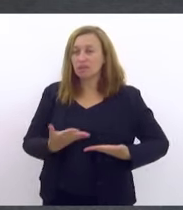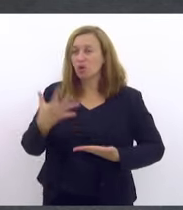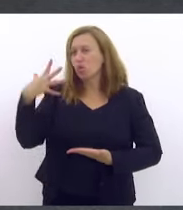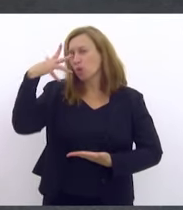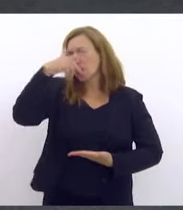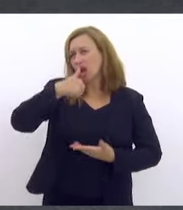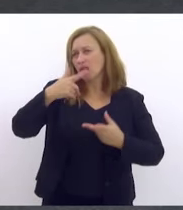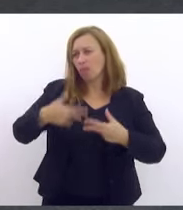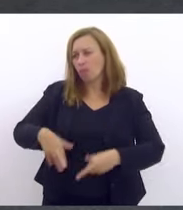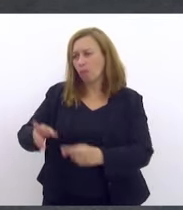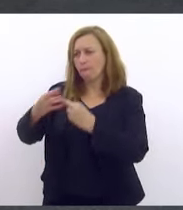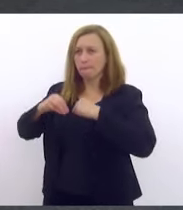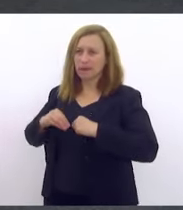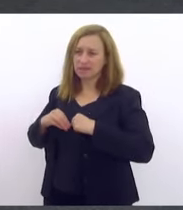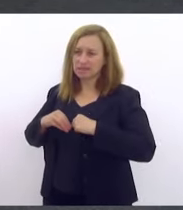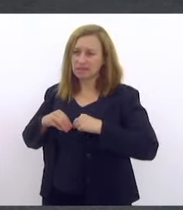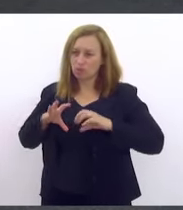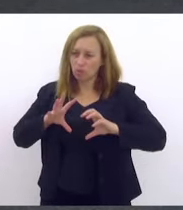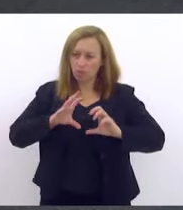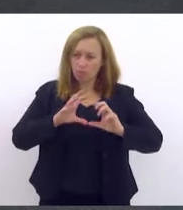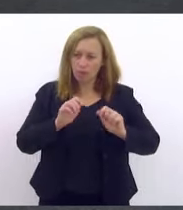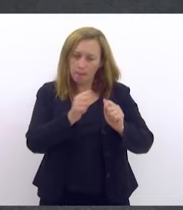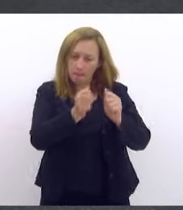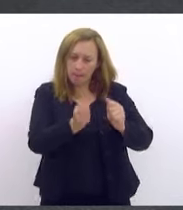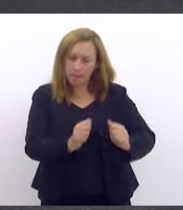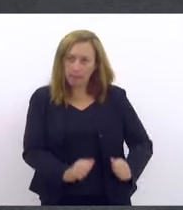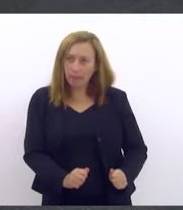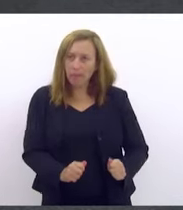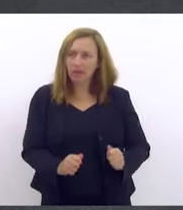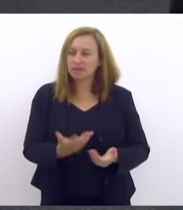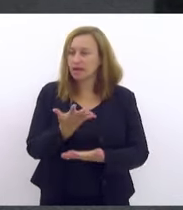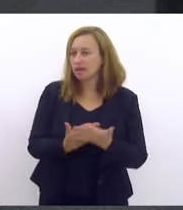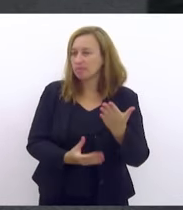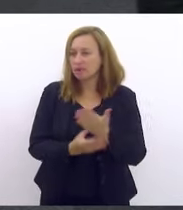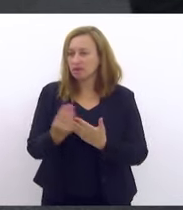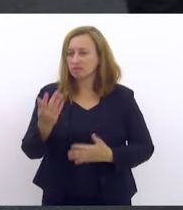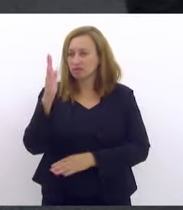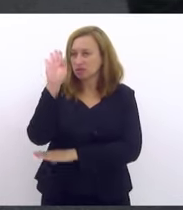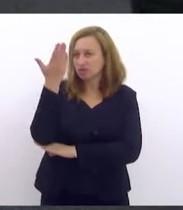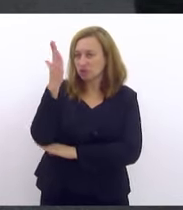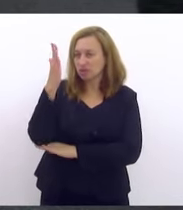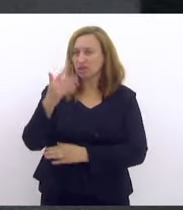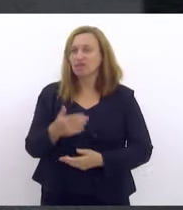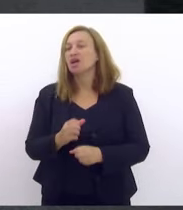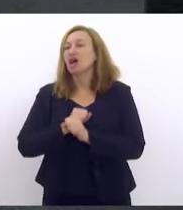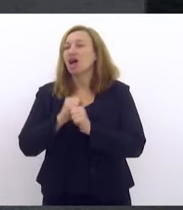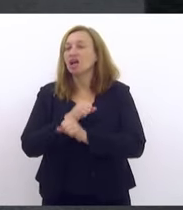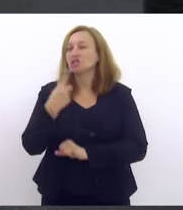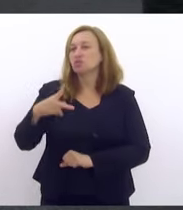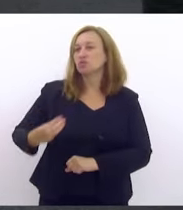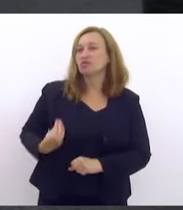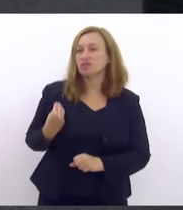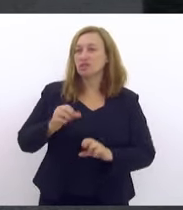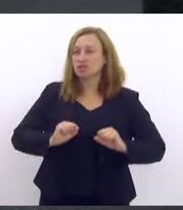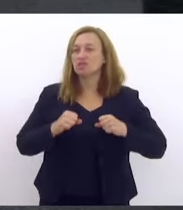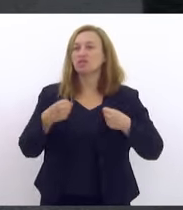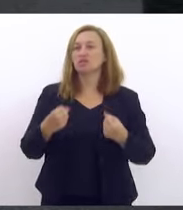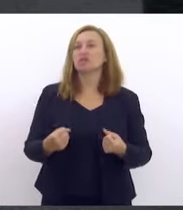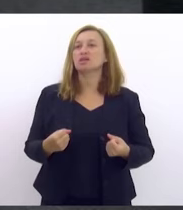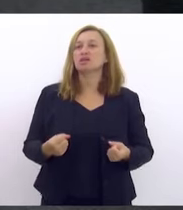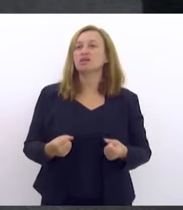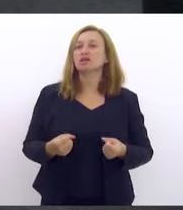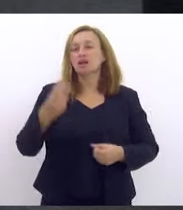presente esculpido à mão. Então, falar desses mestres que passam décadas da sua vida se dedicando à cultura